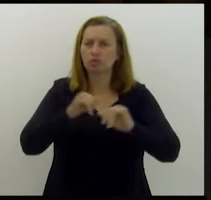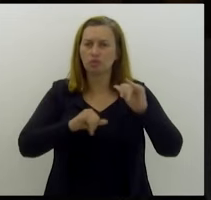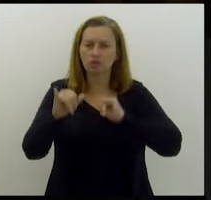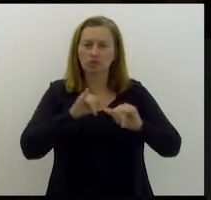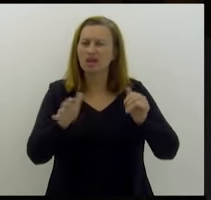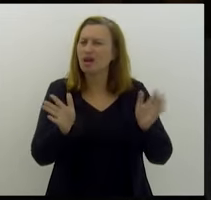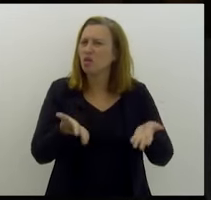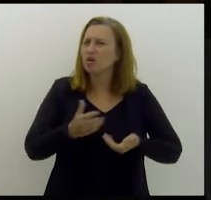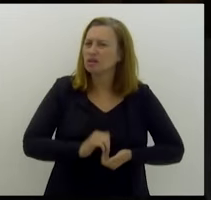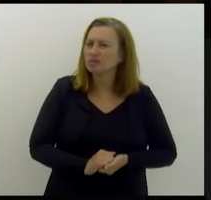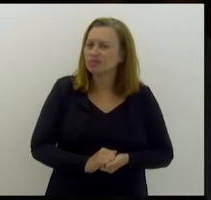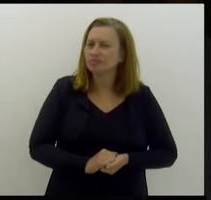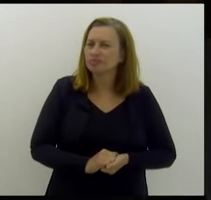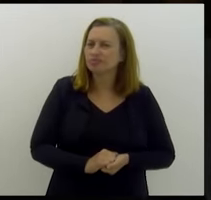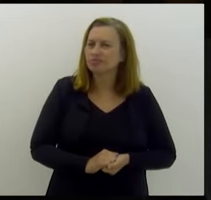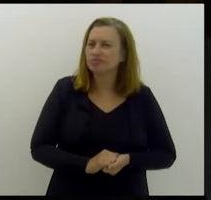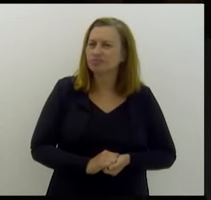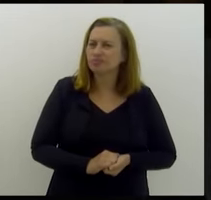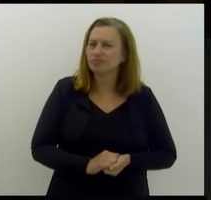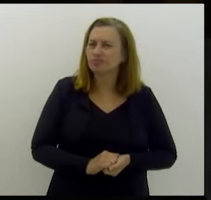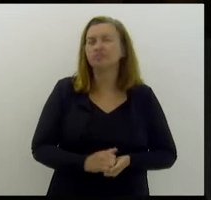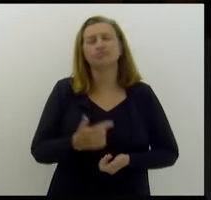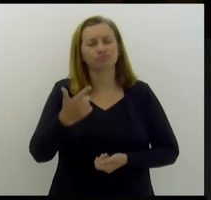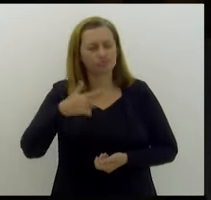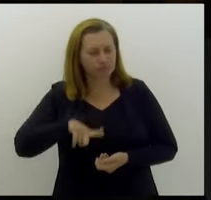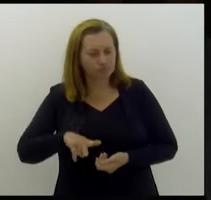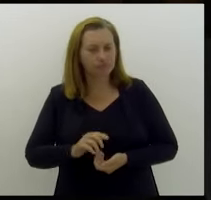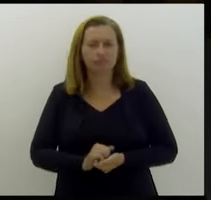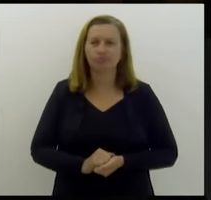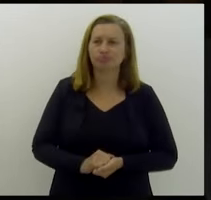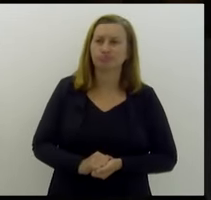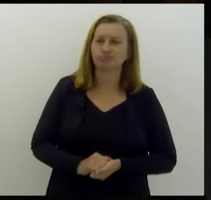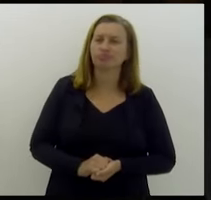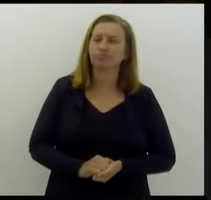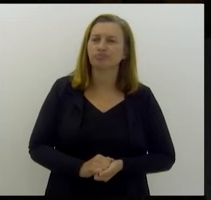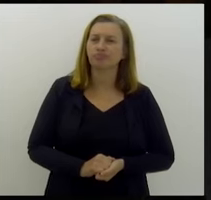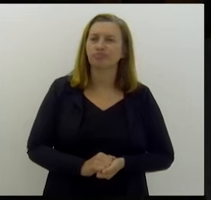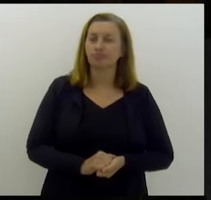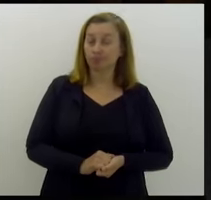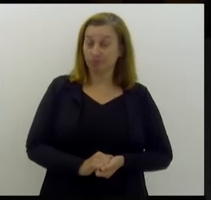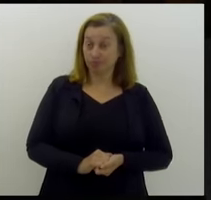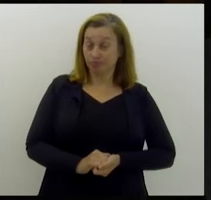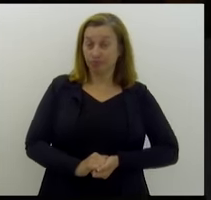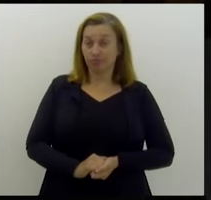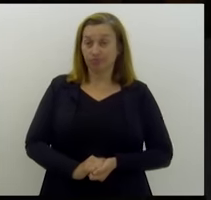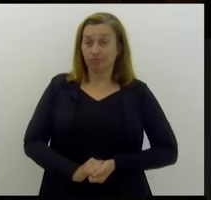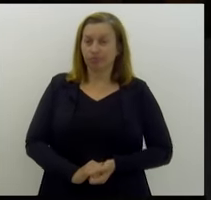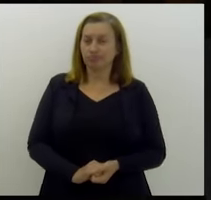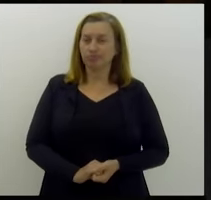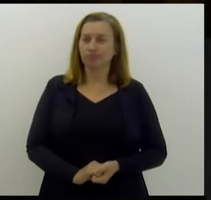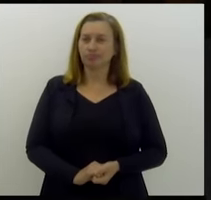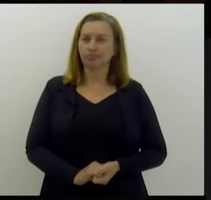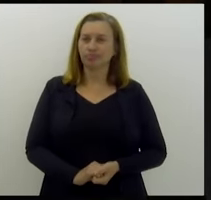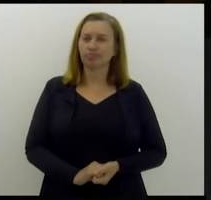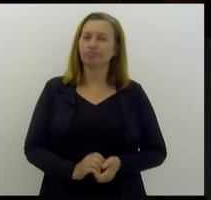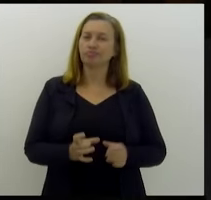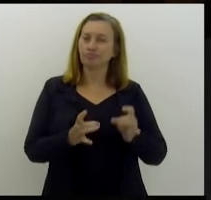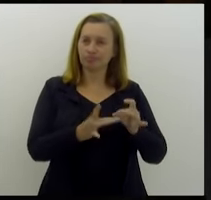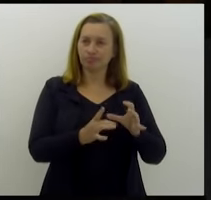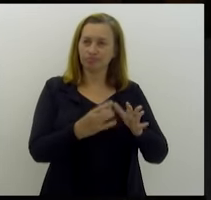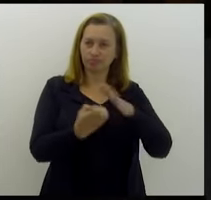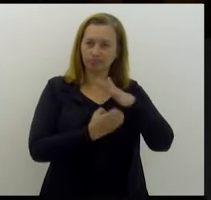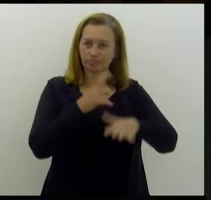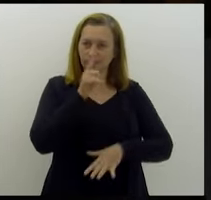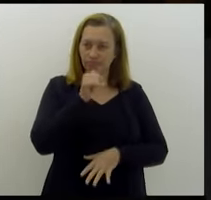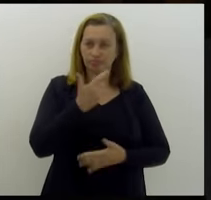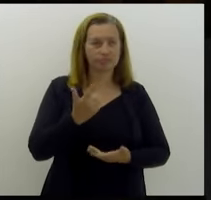agora ele quer de novo receitas extraordinárias só que agora invés de vender a Sedai